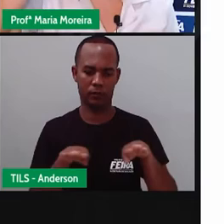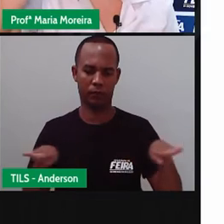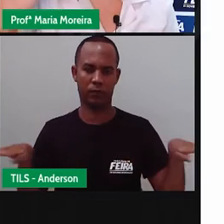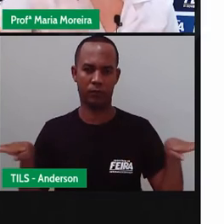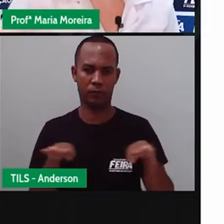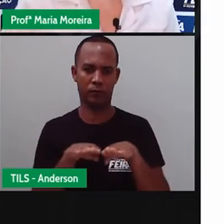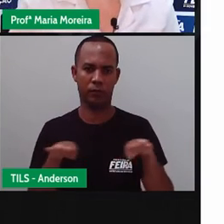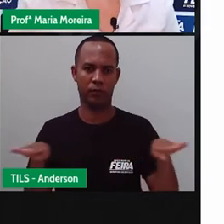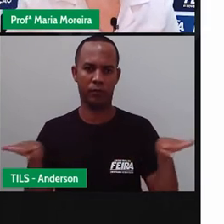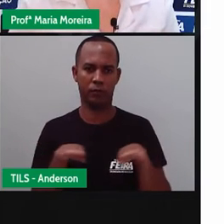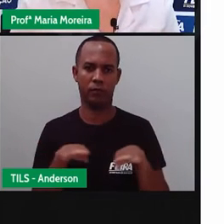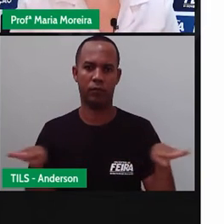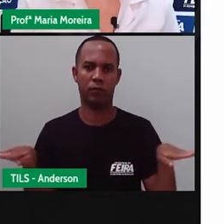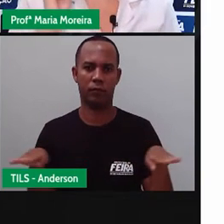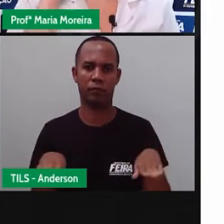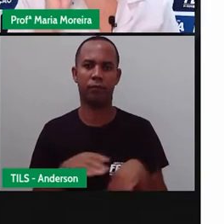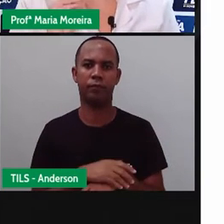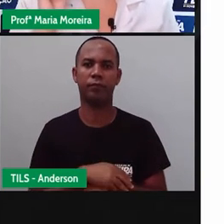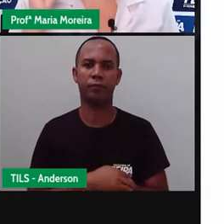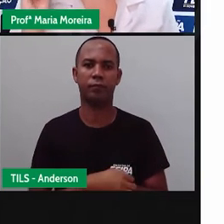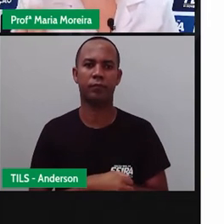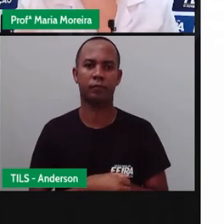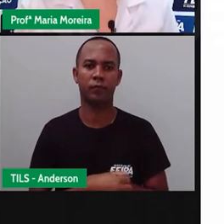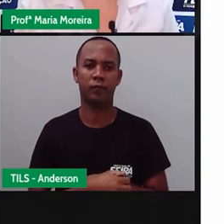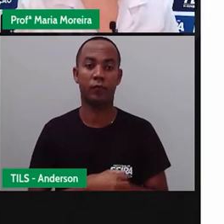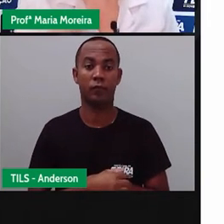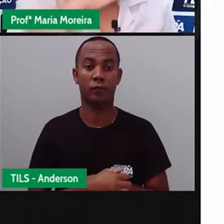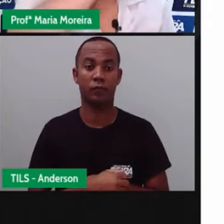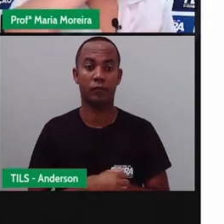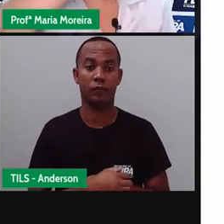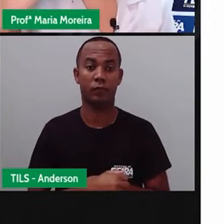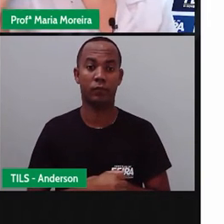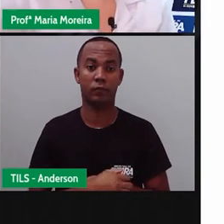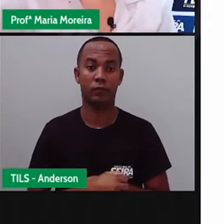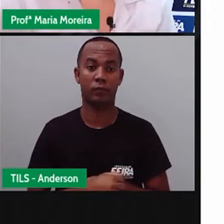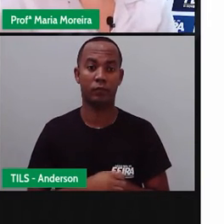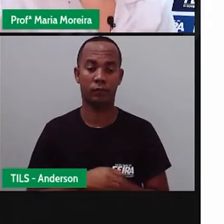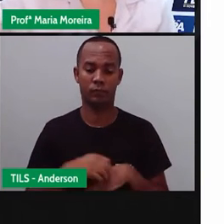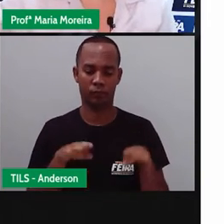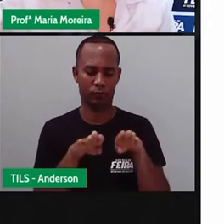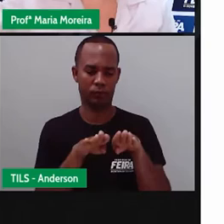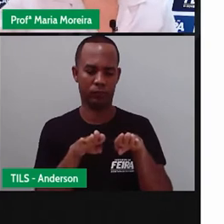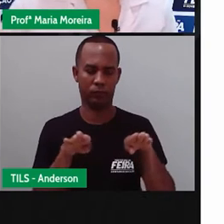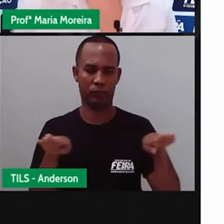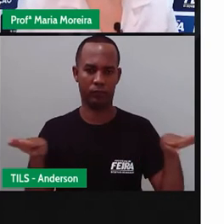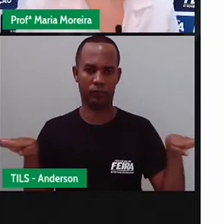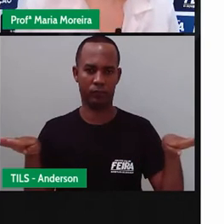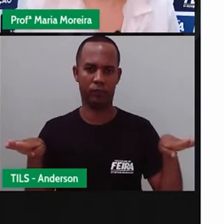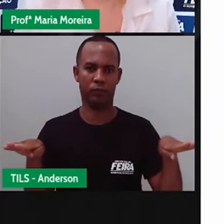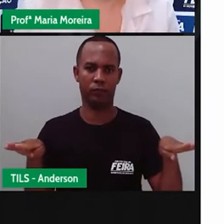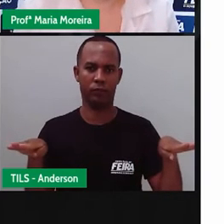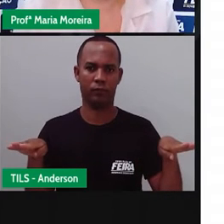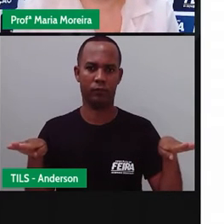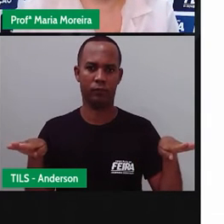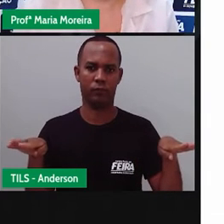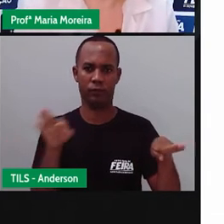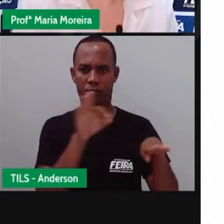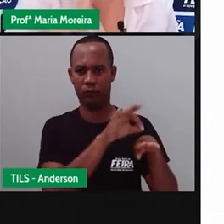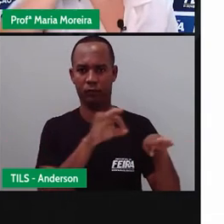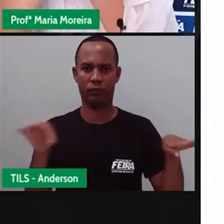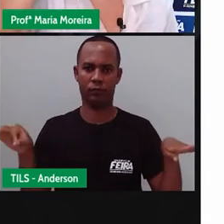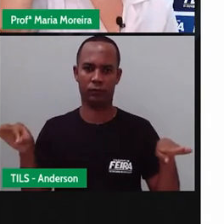vertebral em pé então Traço horizontal ó deitado traço